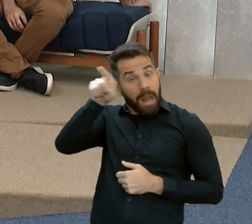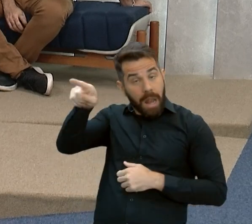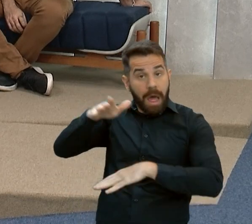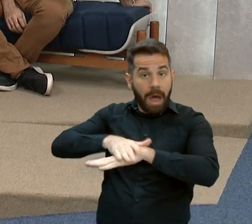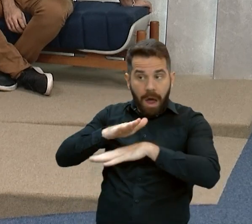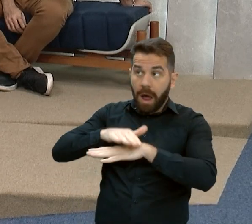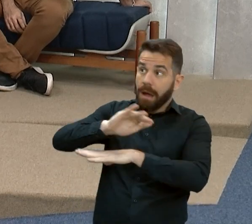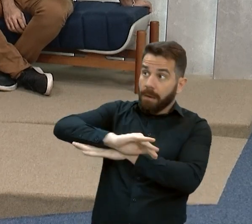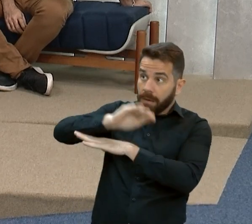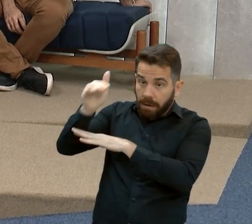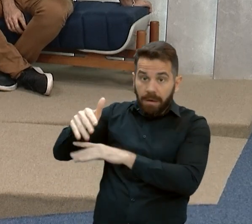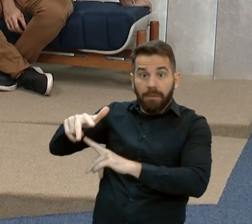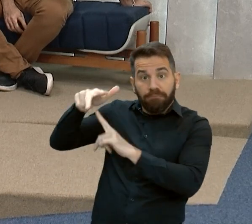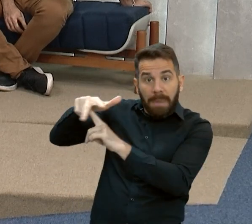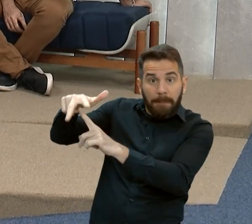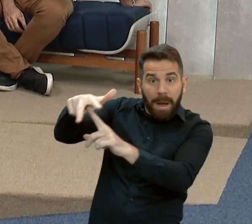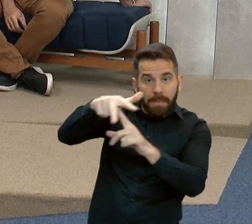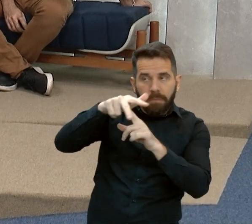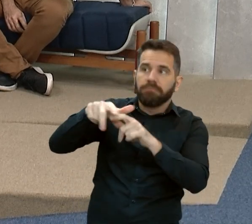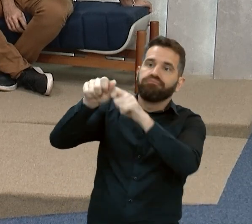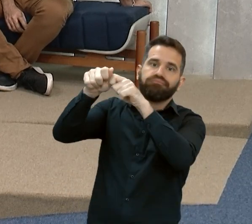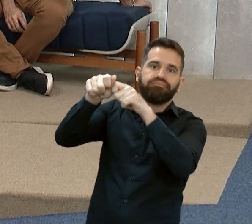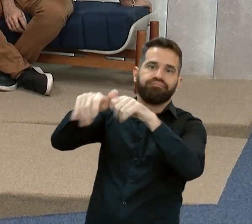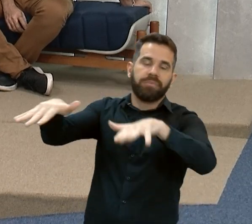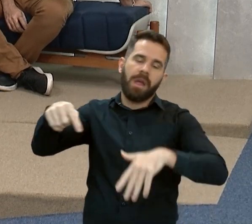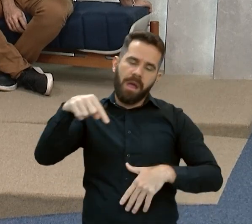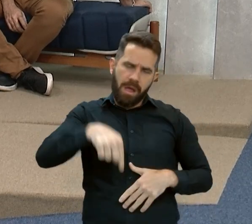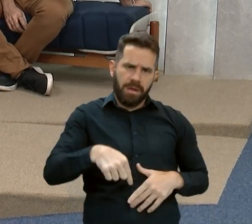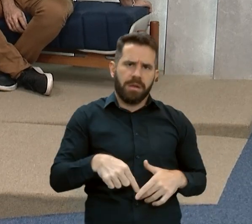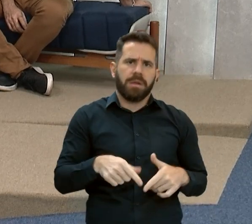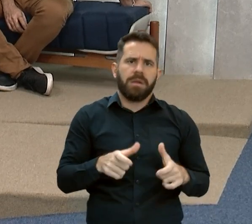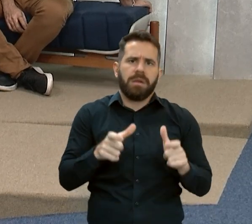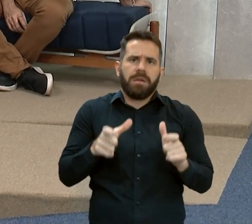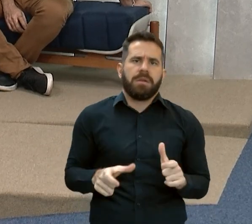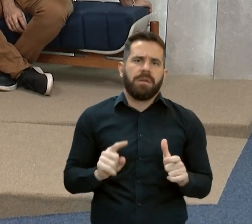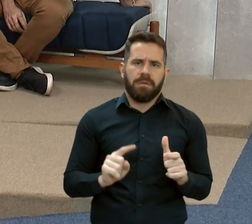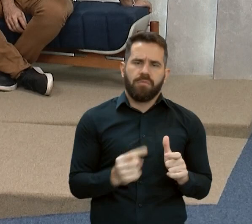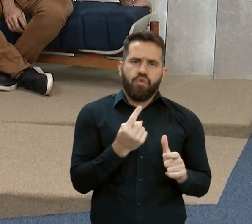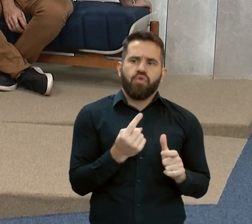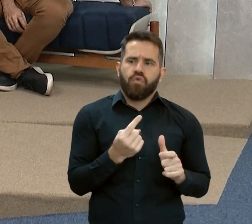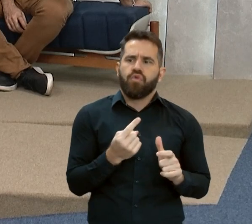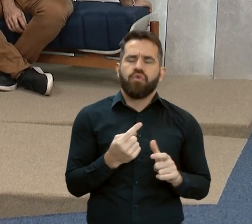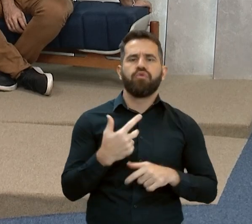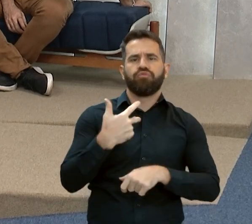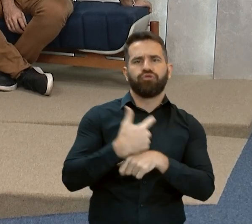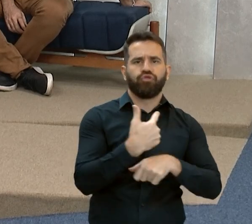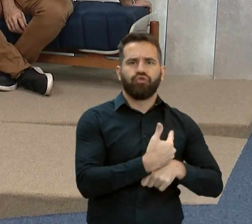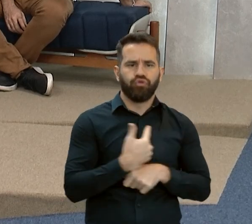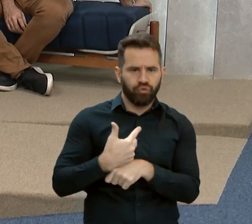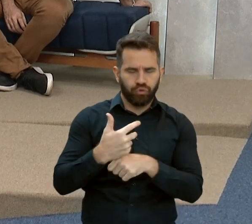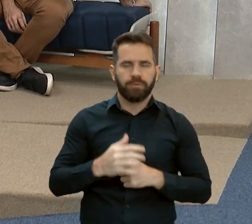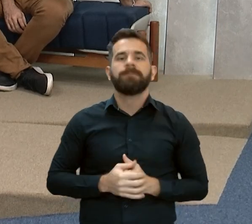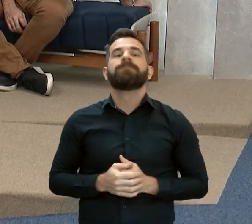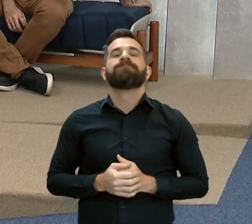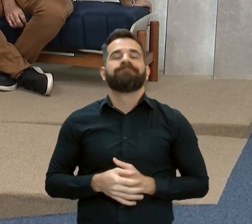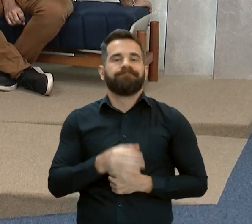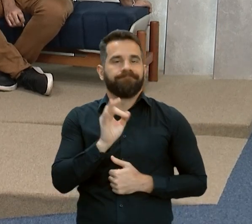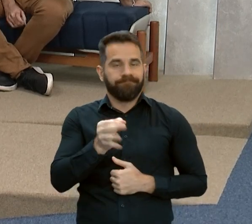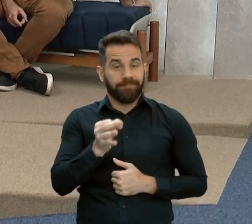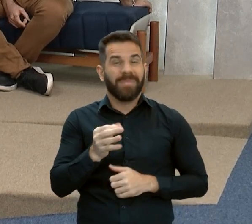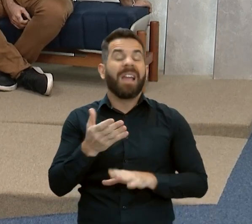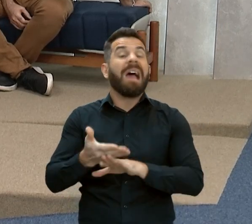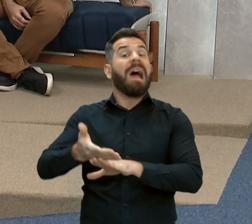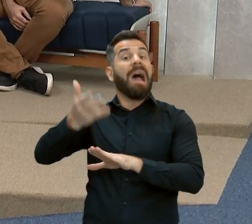irradiante. E aqui o estúdio. No início compartilhado, né? Então a gente compartilhava a antena com a TV